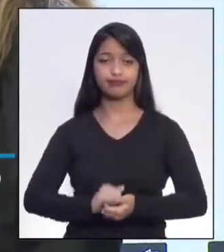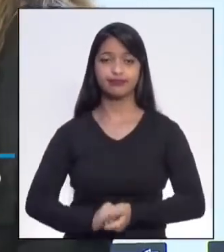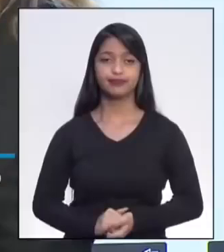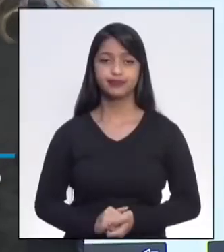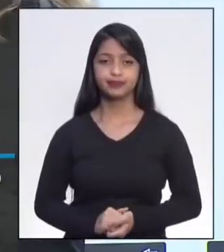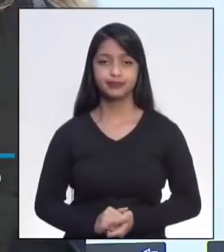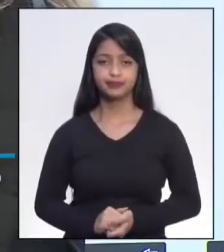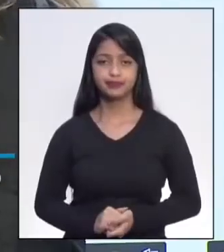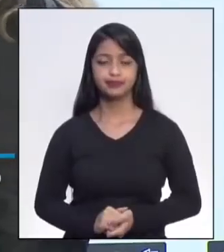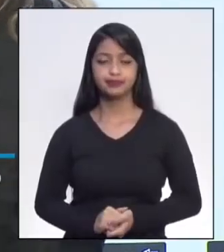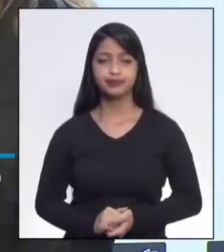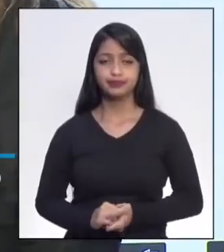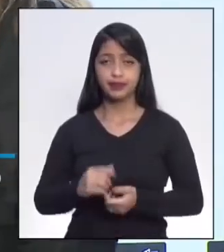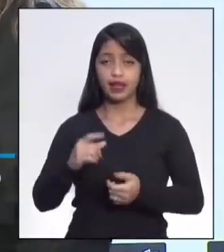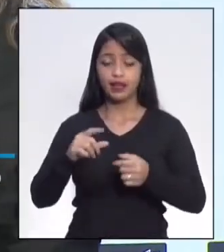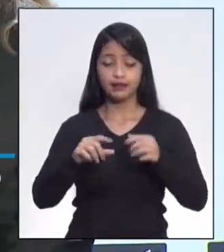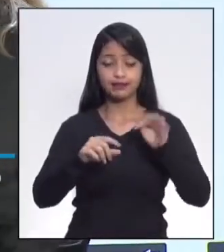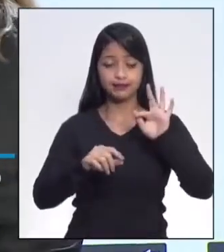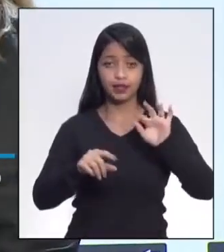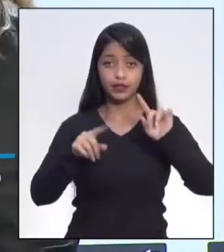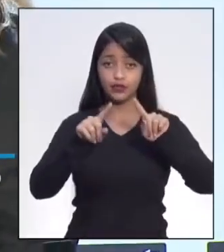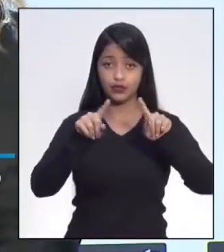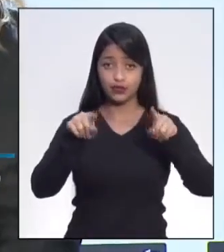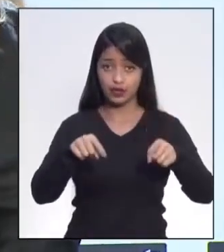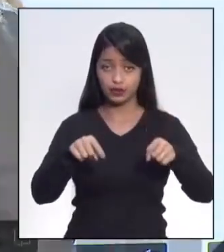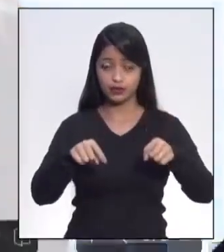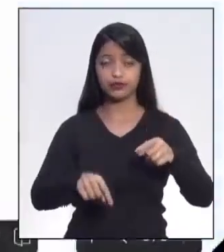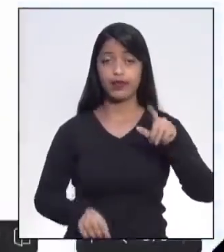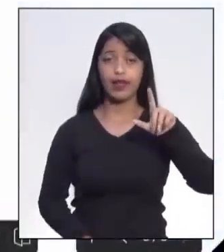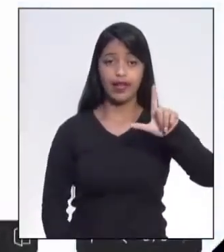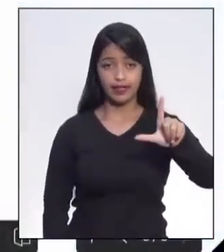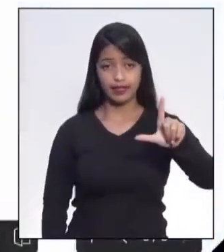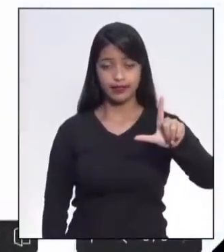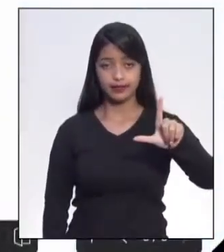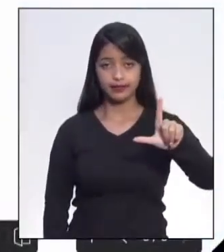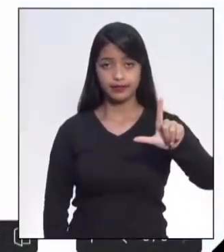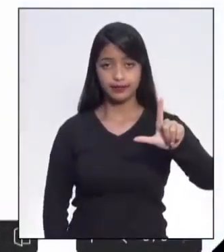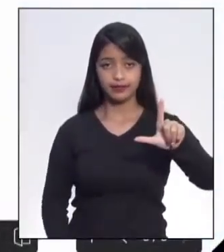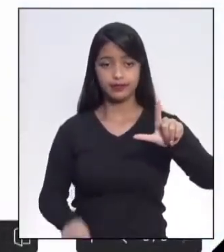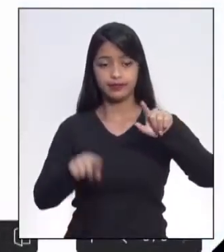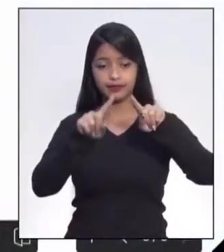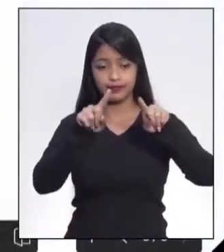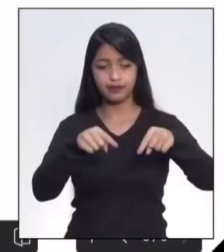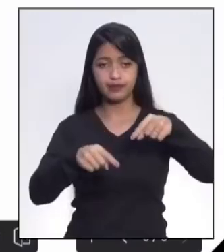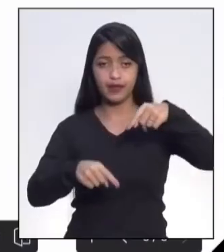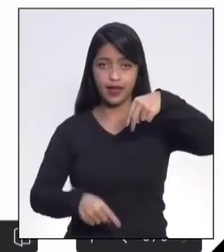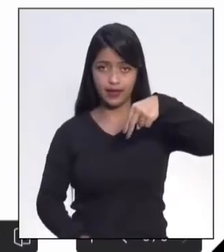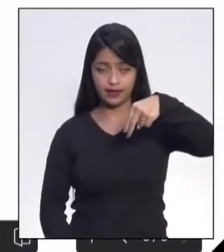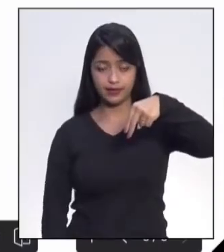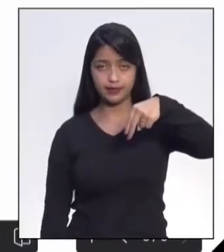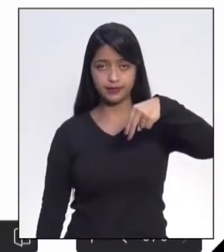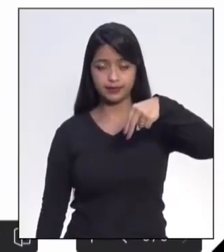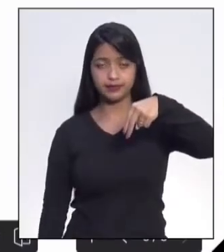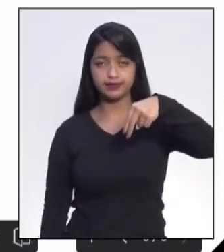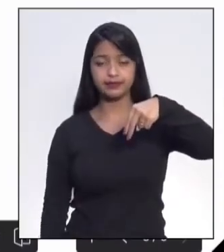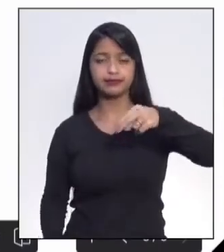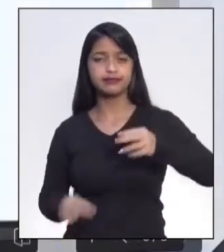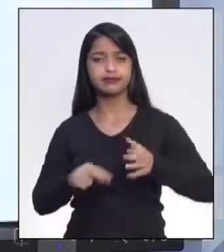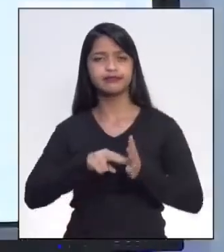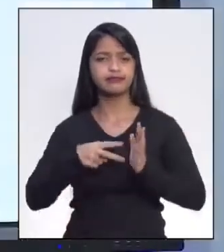eu tenho uma dada função. Função L de n. Então, ou seja, essa função